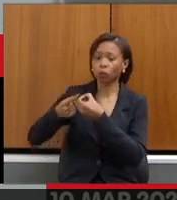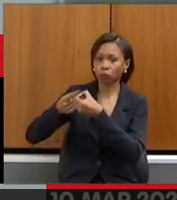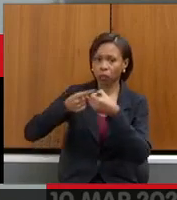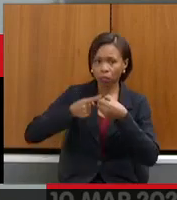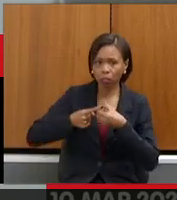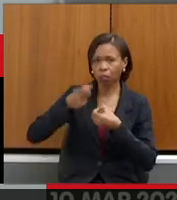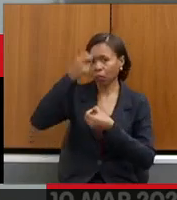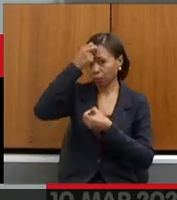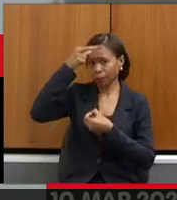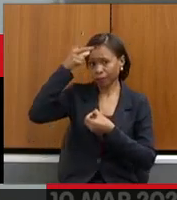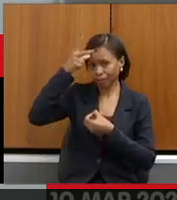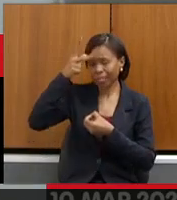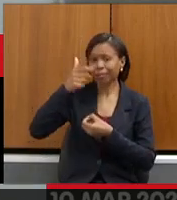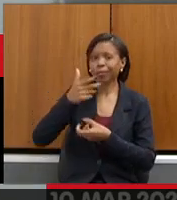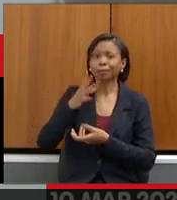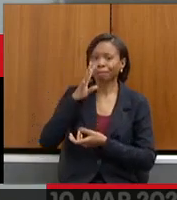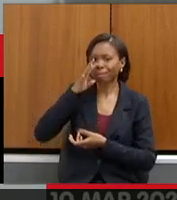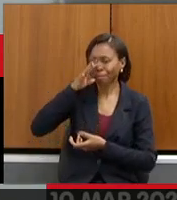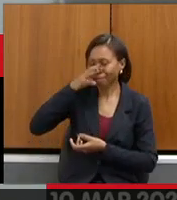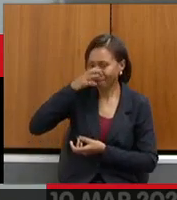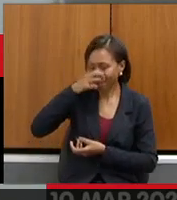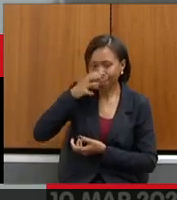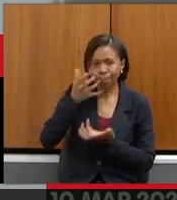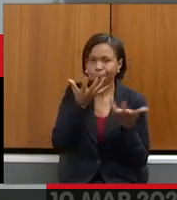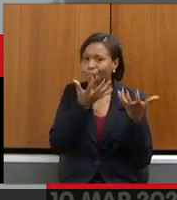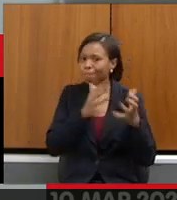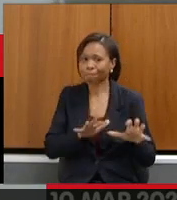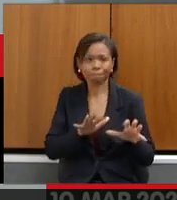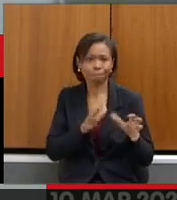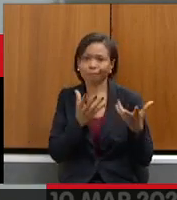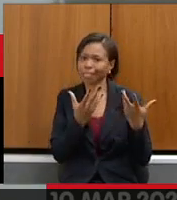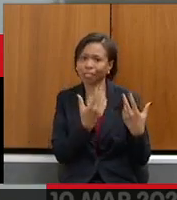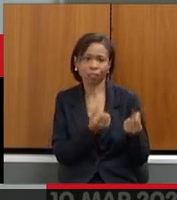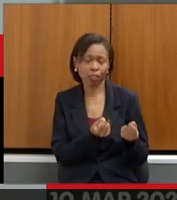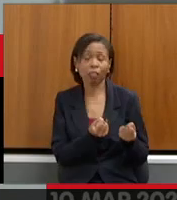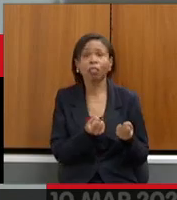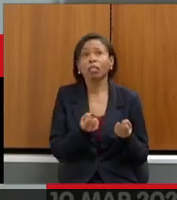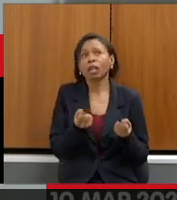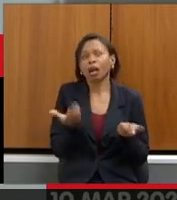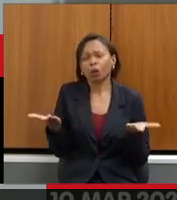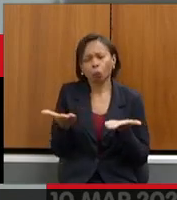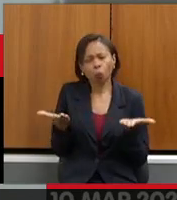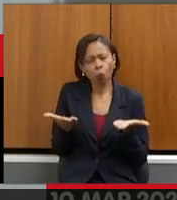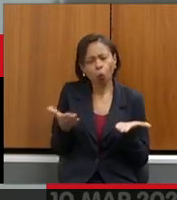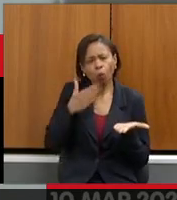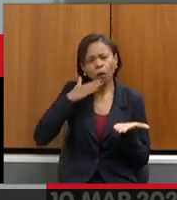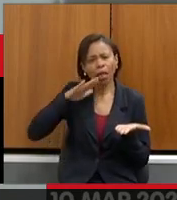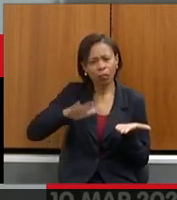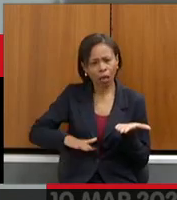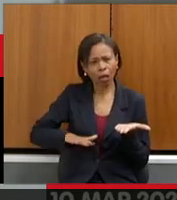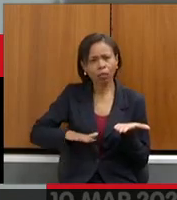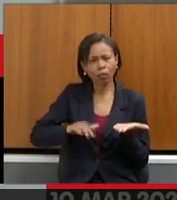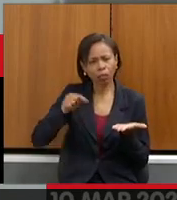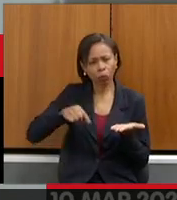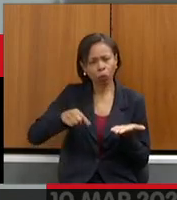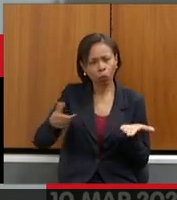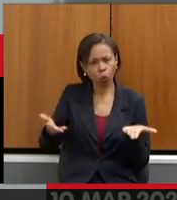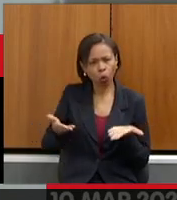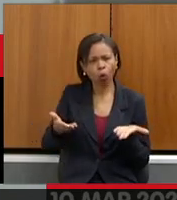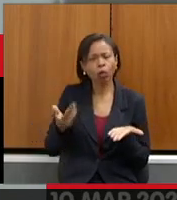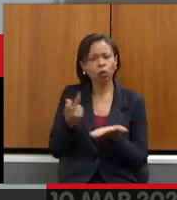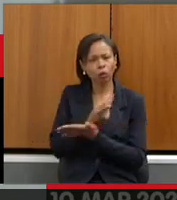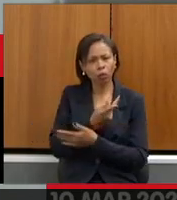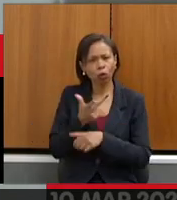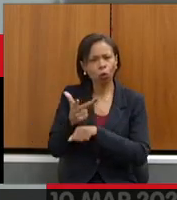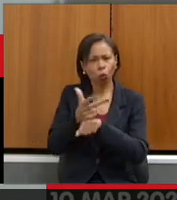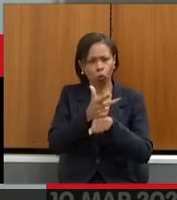que tem resistência de aderir agora a tarde mesmo houve até um um vídeo um